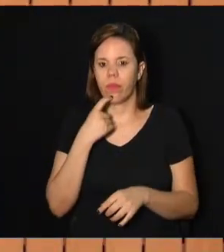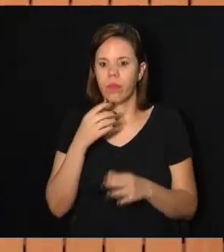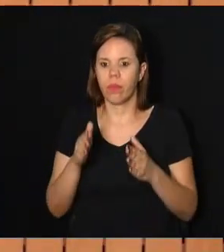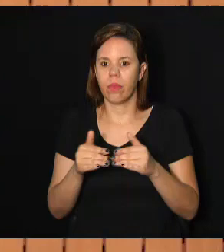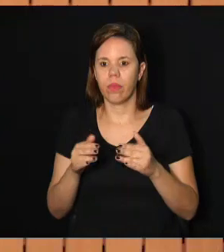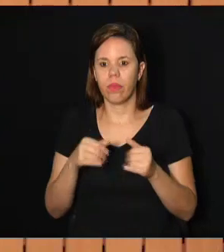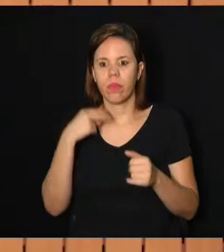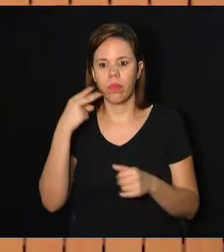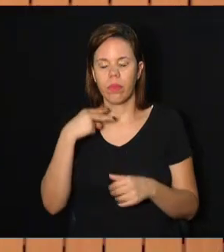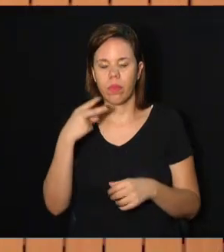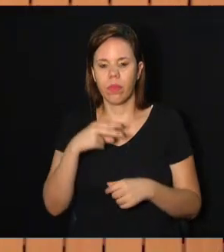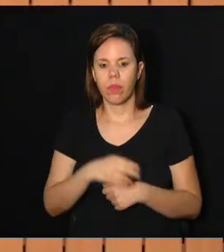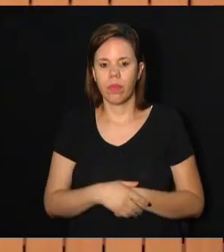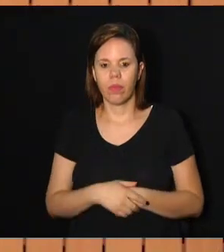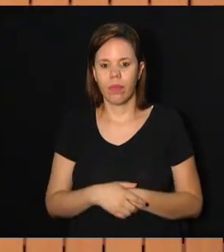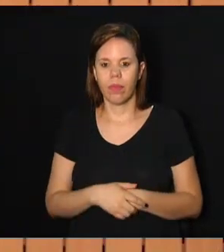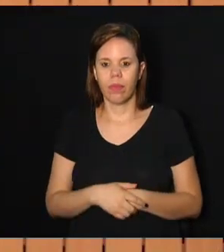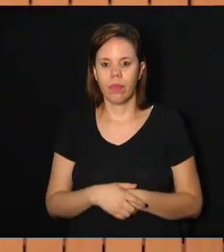pode nos